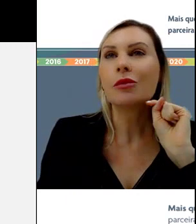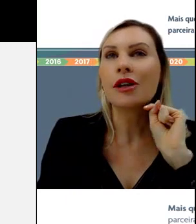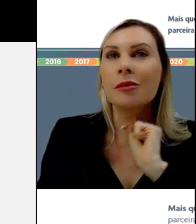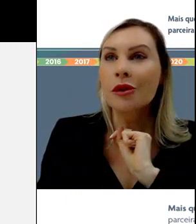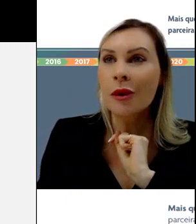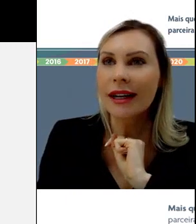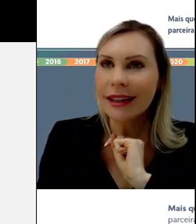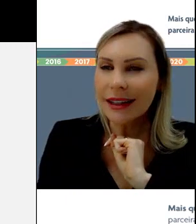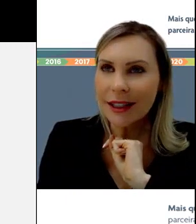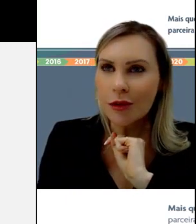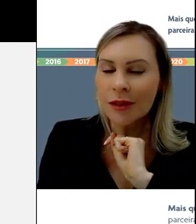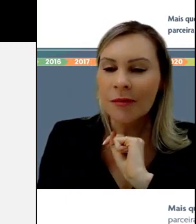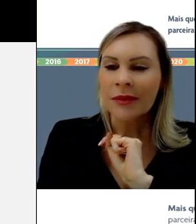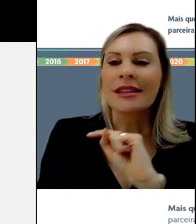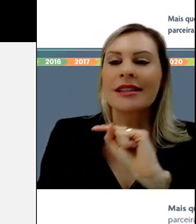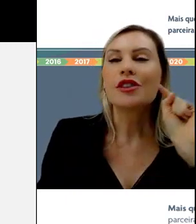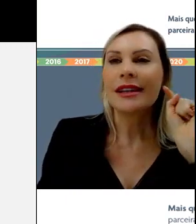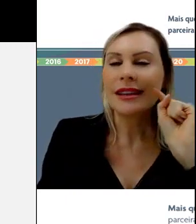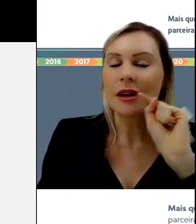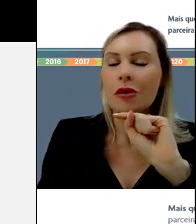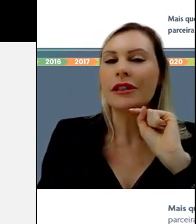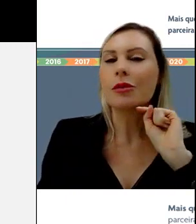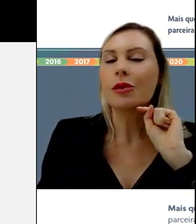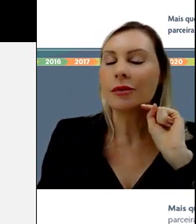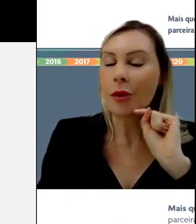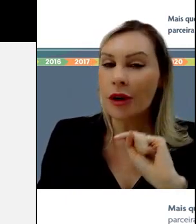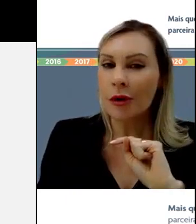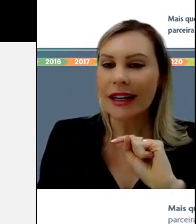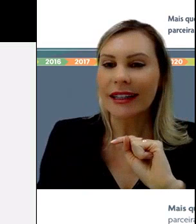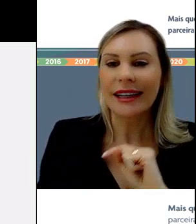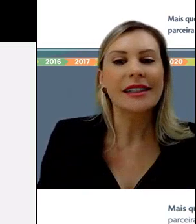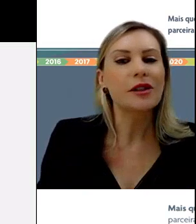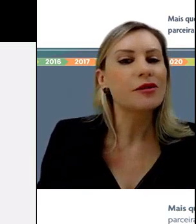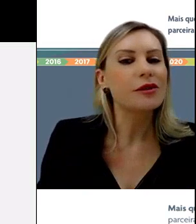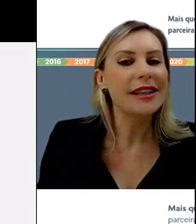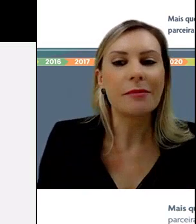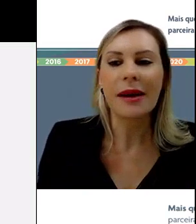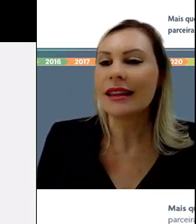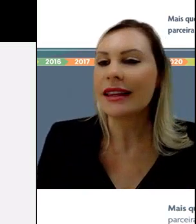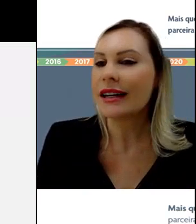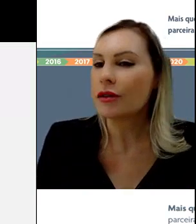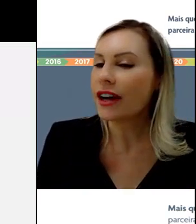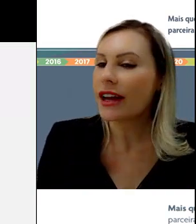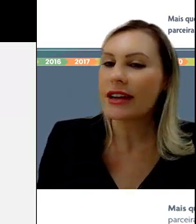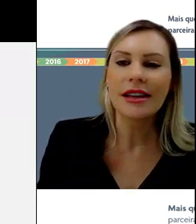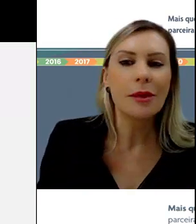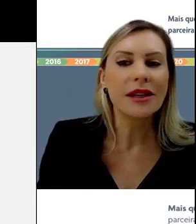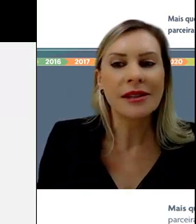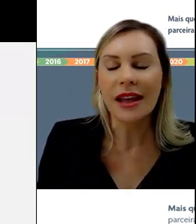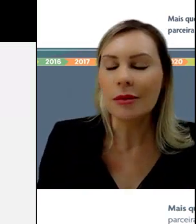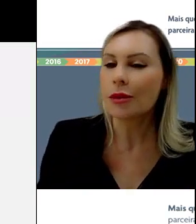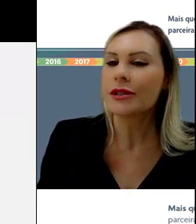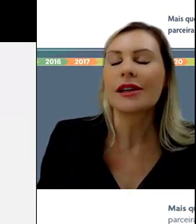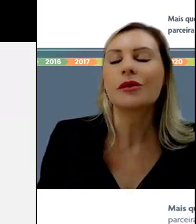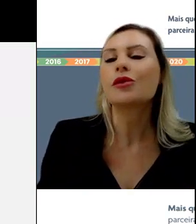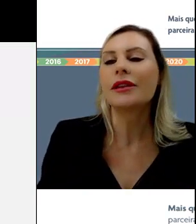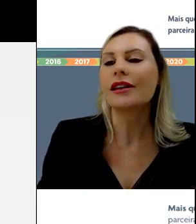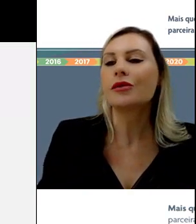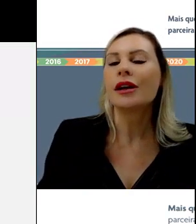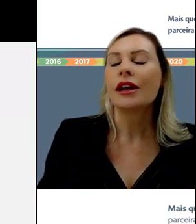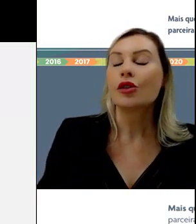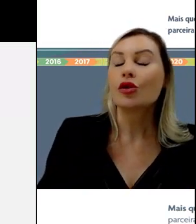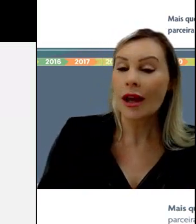você contribuir por 40 anos. Se você não contribuir por 40 anos, você também não vai receber